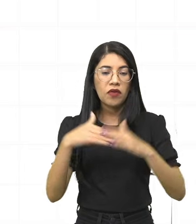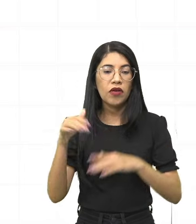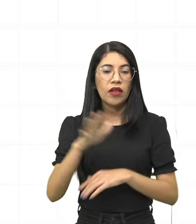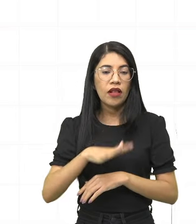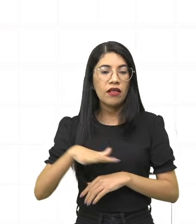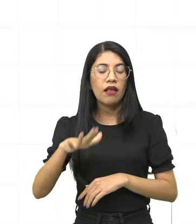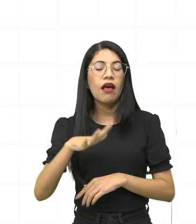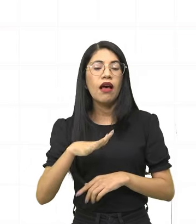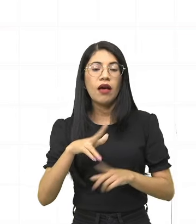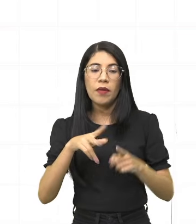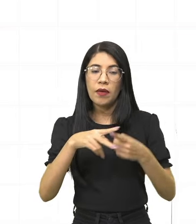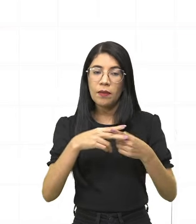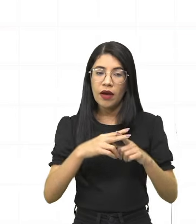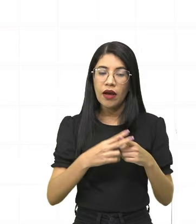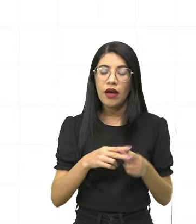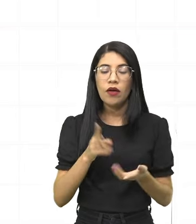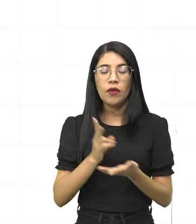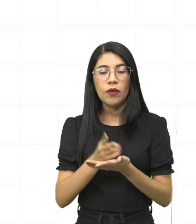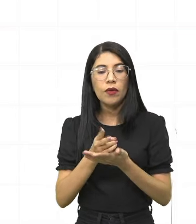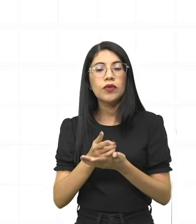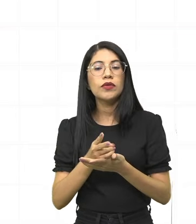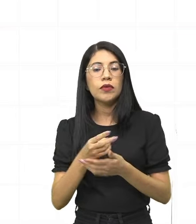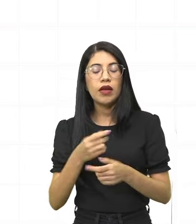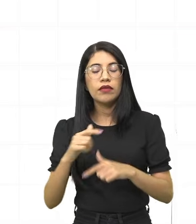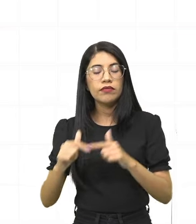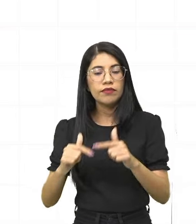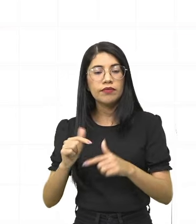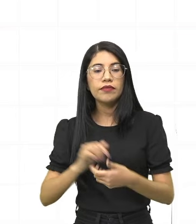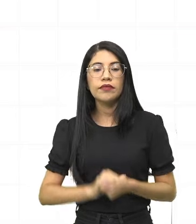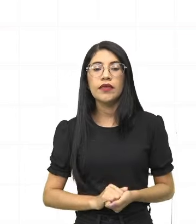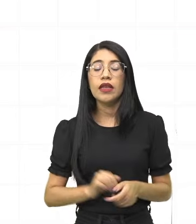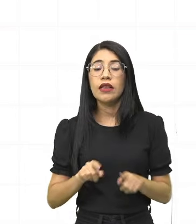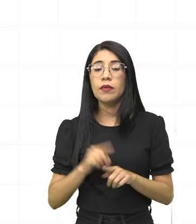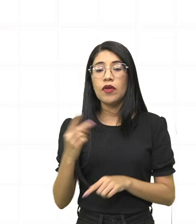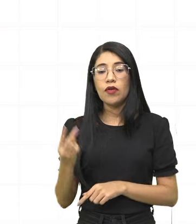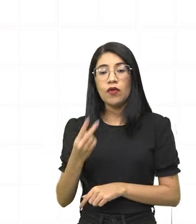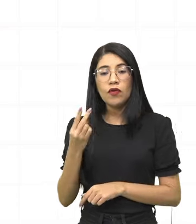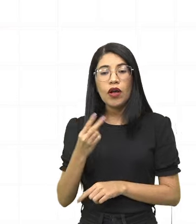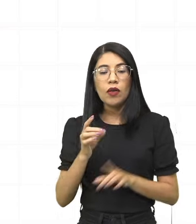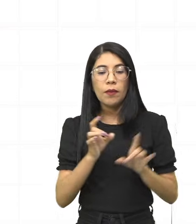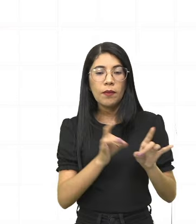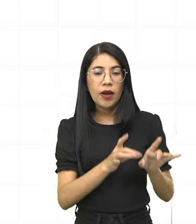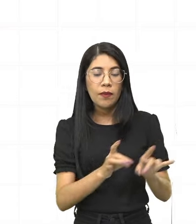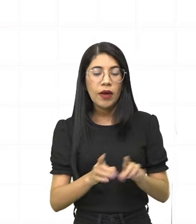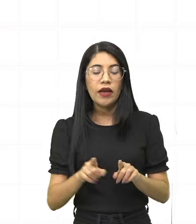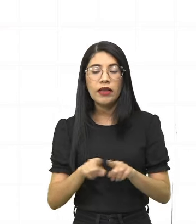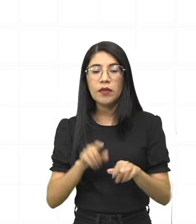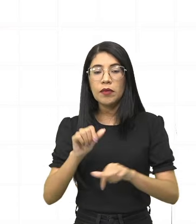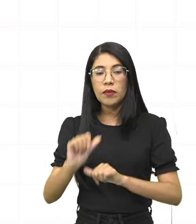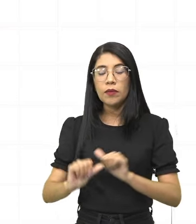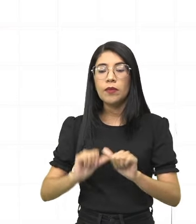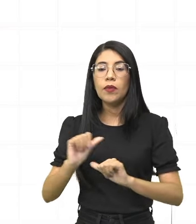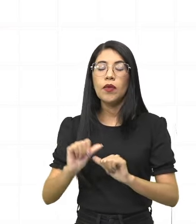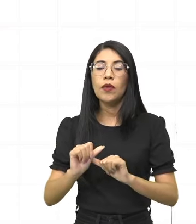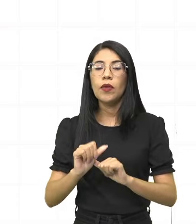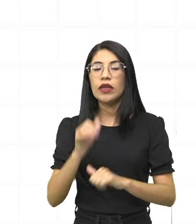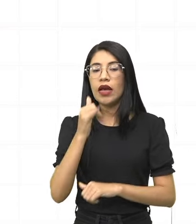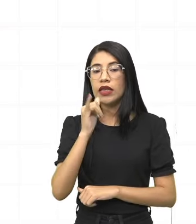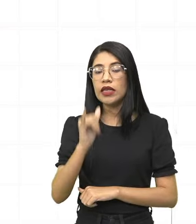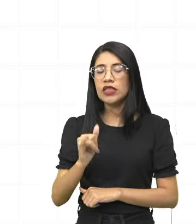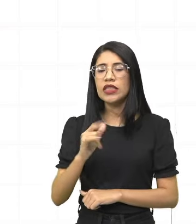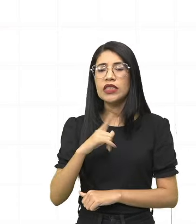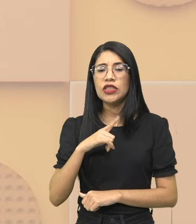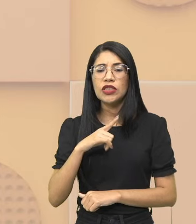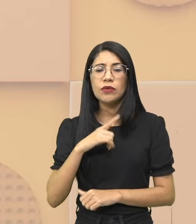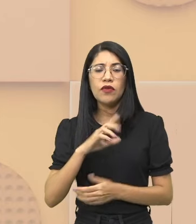manter essas usinas. Valoriza também os resíduos, né? Diversifica a matriz energética, né? A gente vai ter